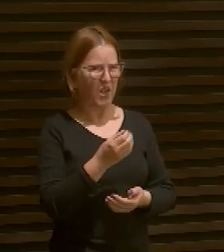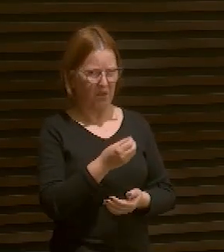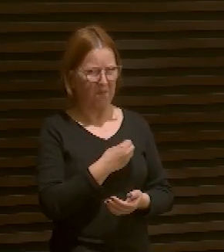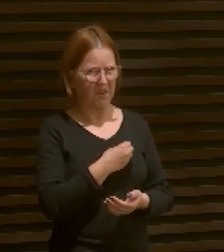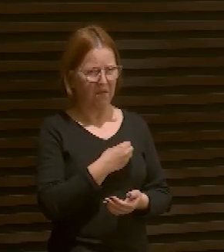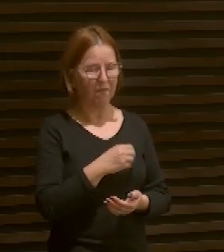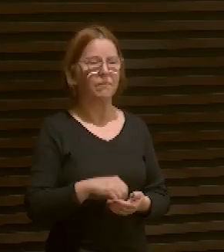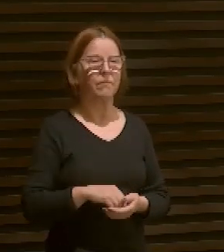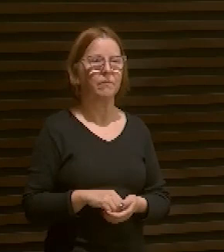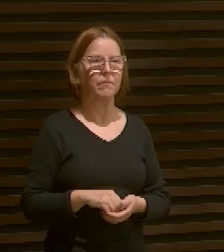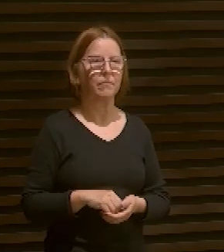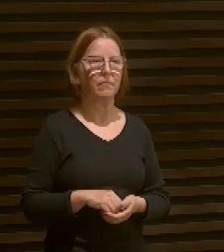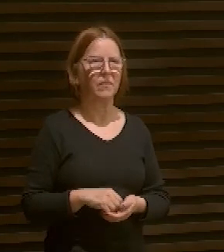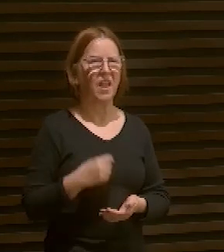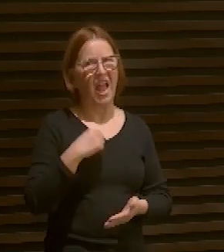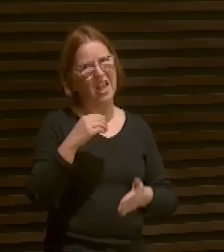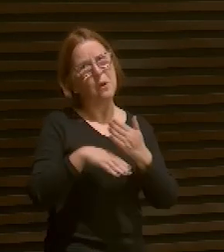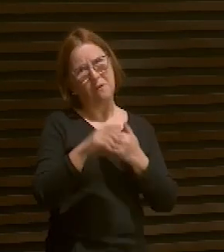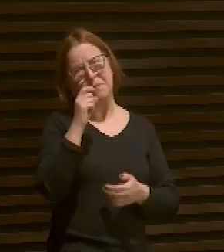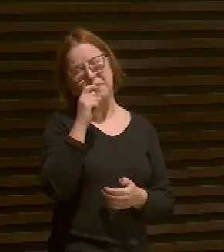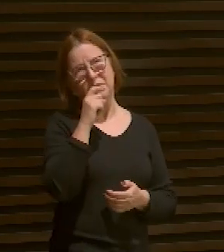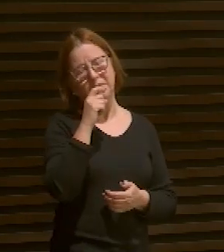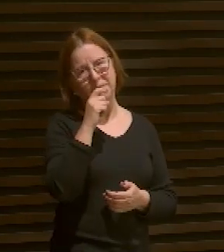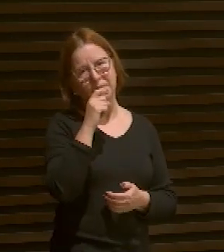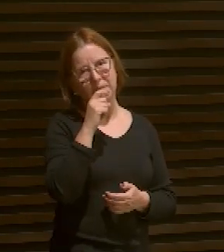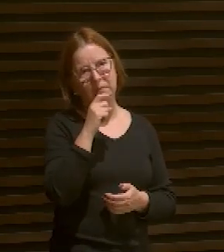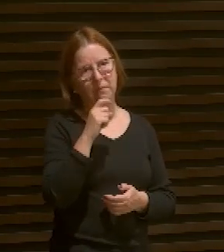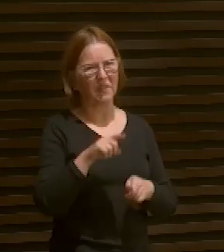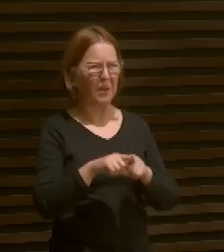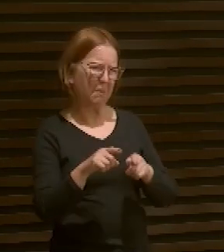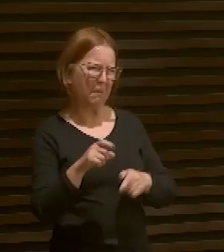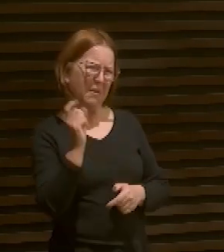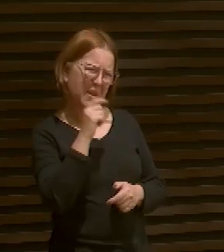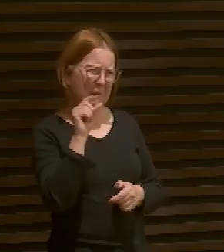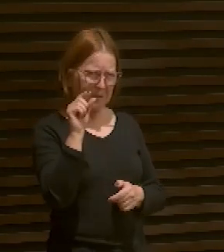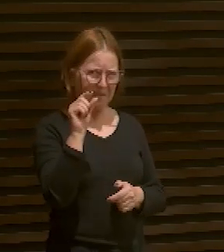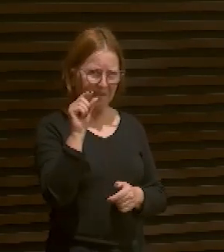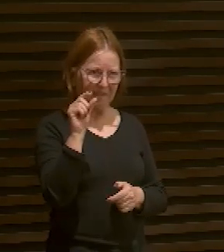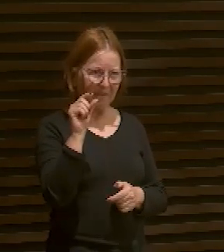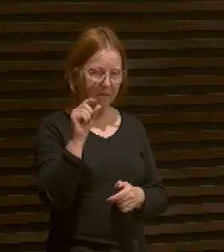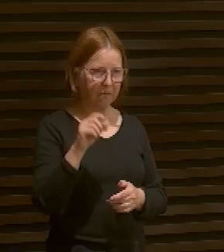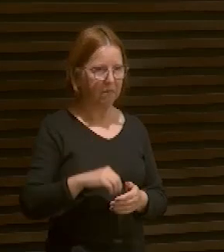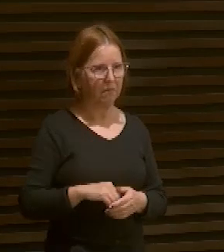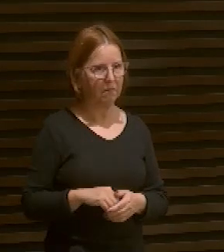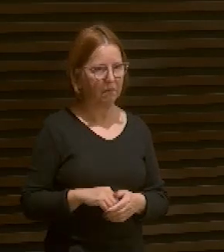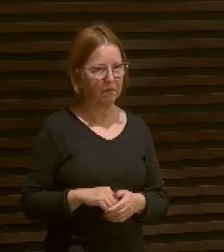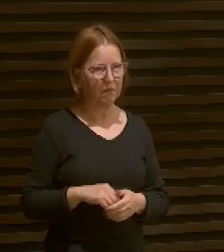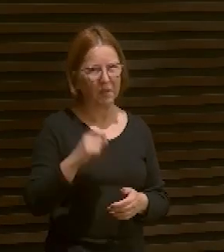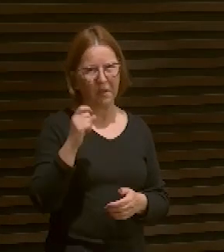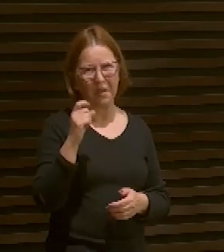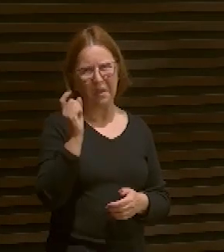Olha, eu vou mentir, mas é uma mentirinha branca. É uma